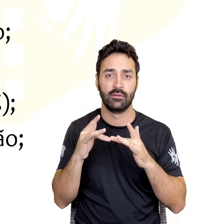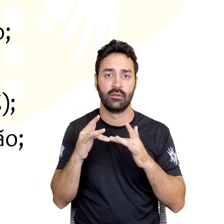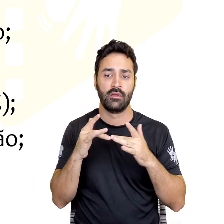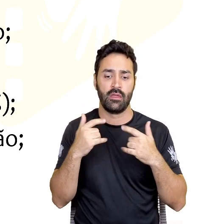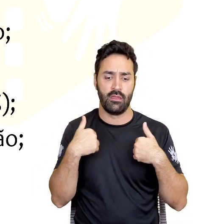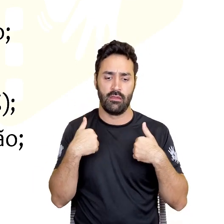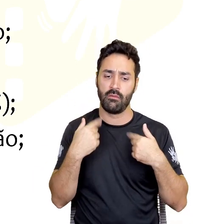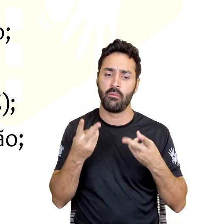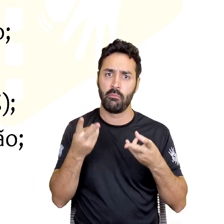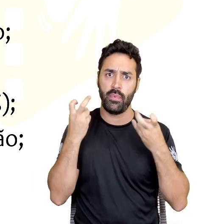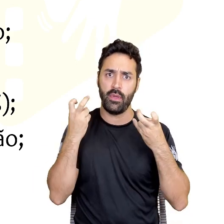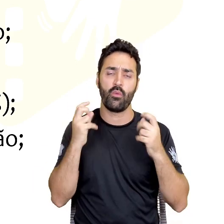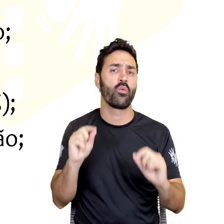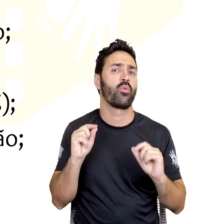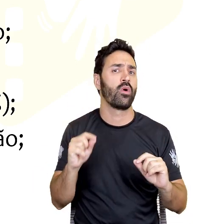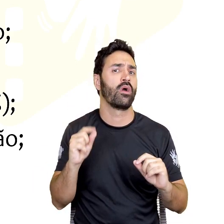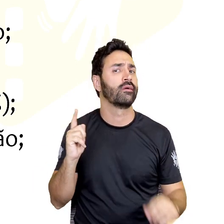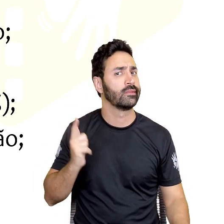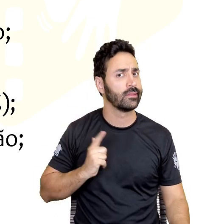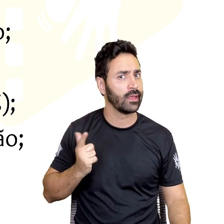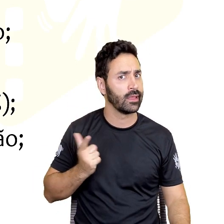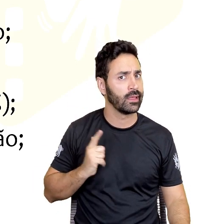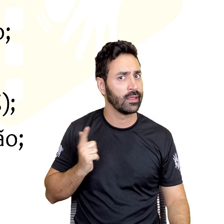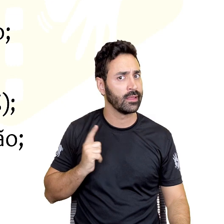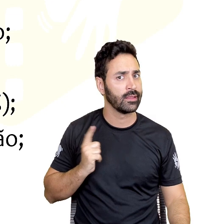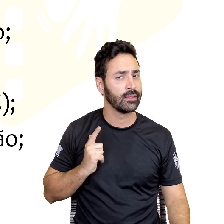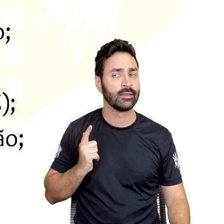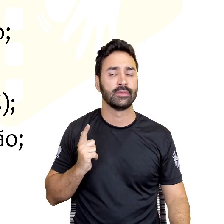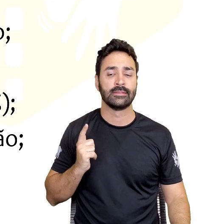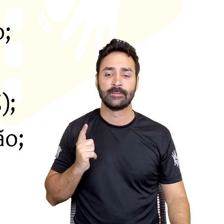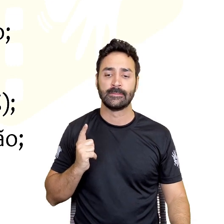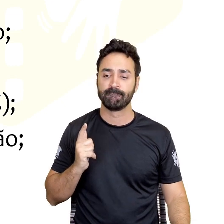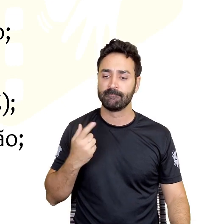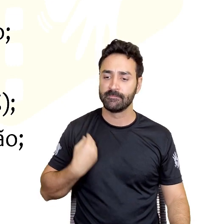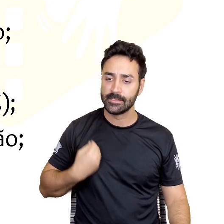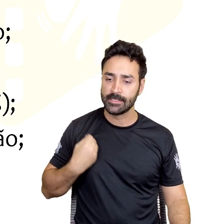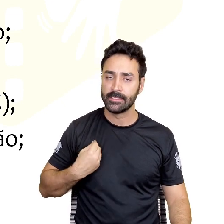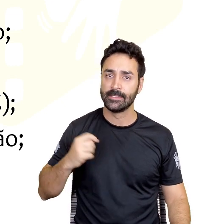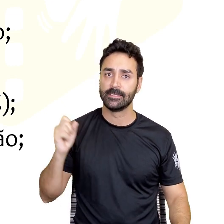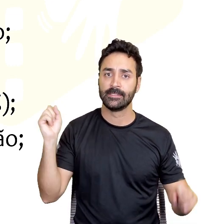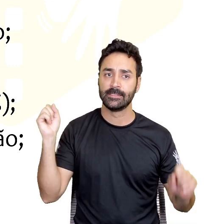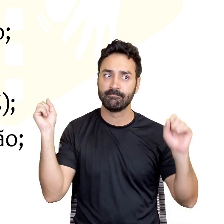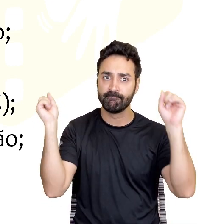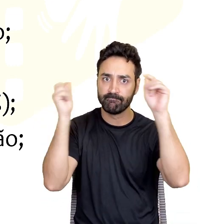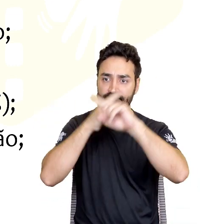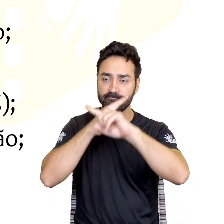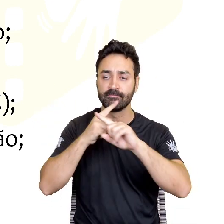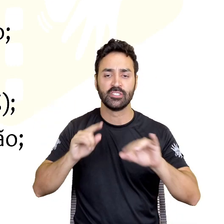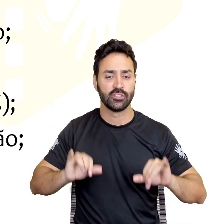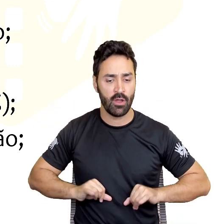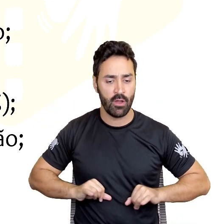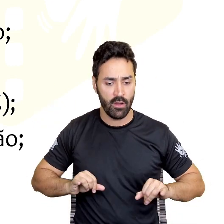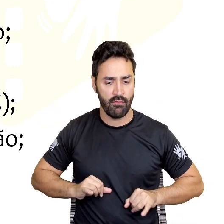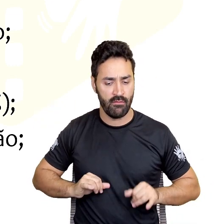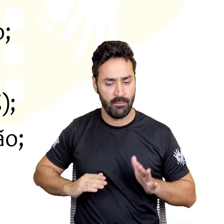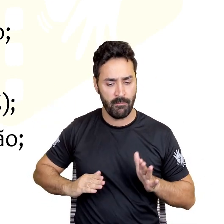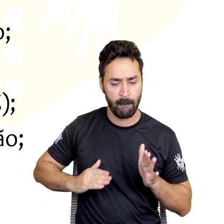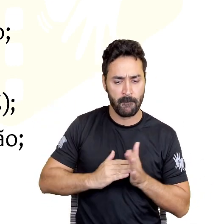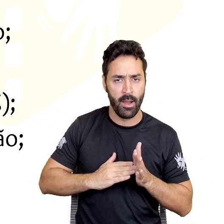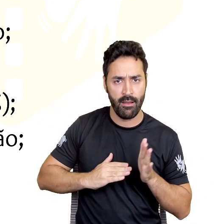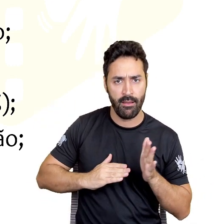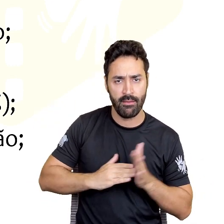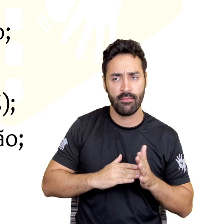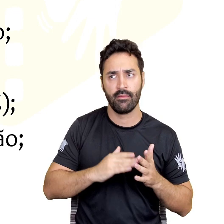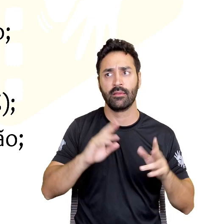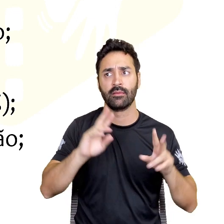percebo muito isso, que muitos têm uma questão sofrida, no sentido de barreira, de limite. Por